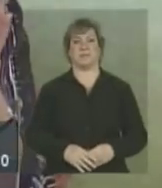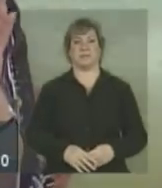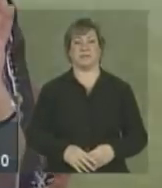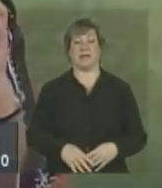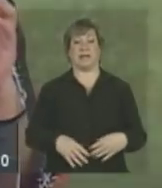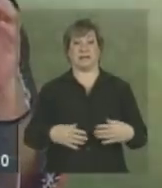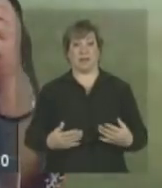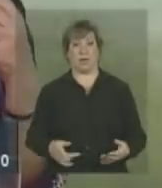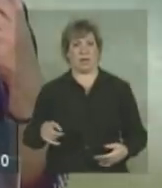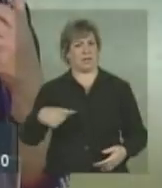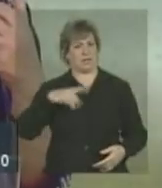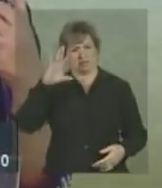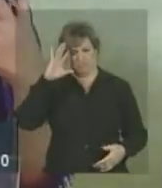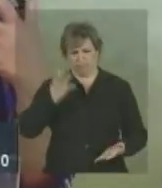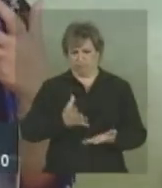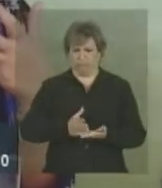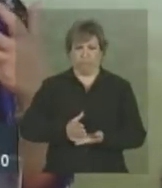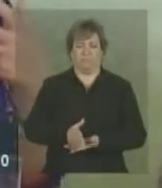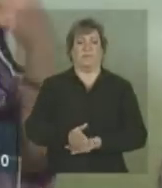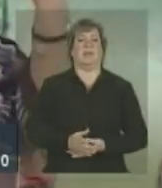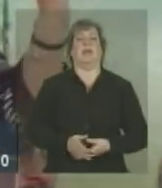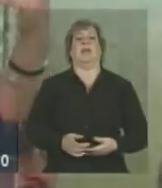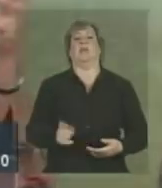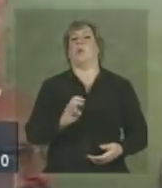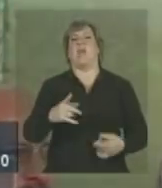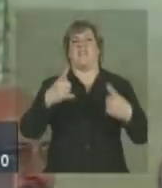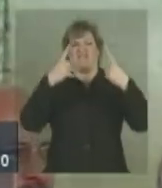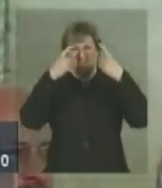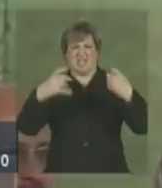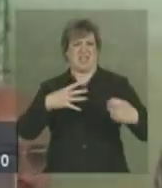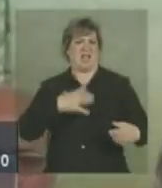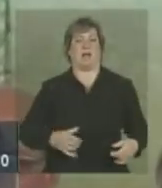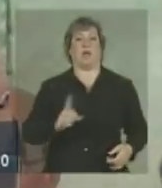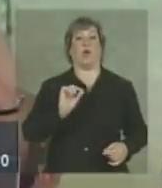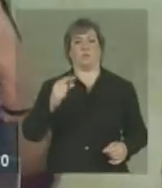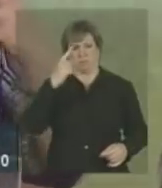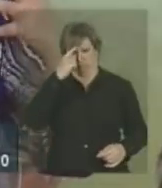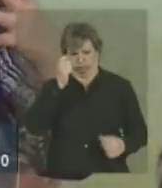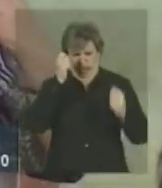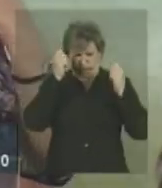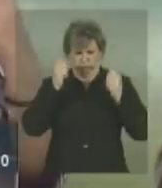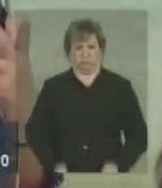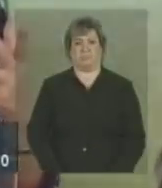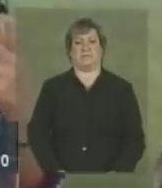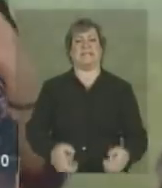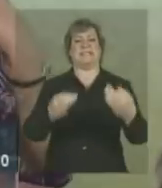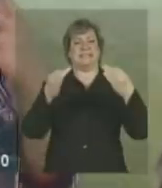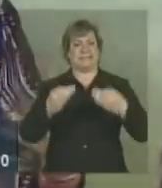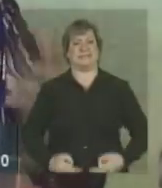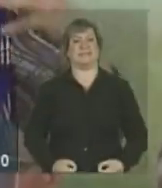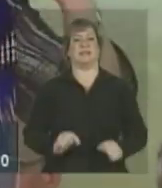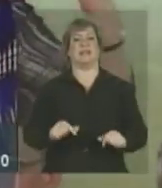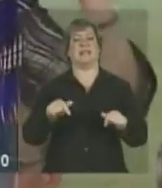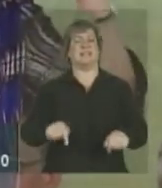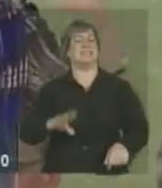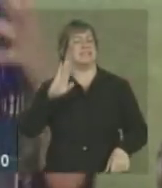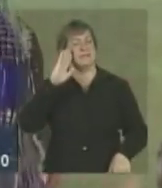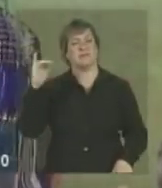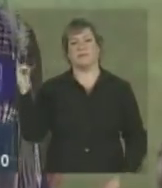uma fúria que não era a fúria da raiva, era a fúria da certeza que isso